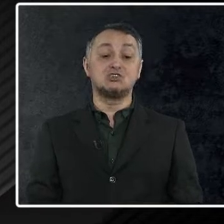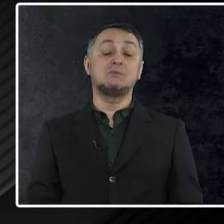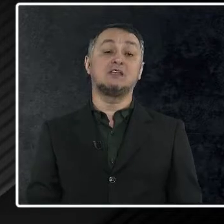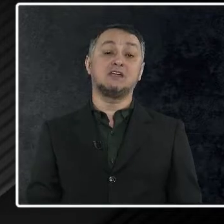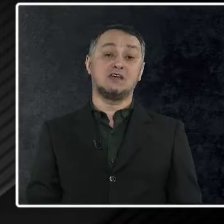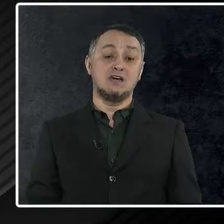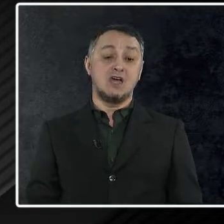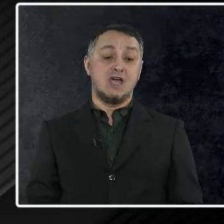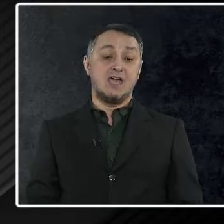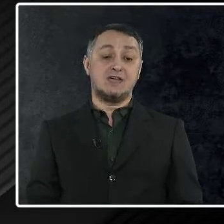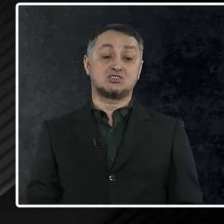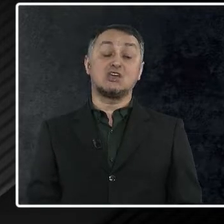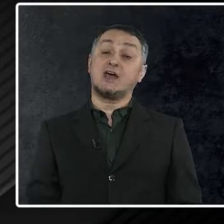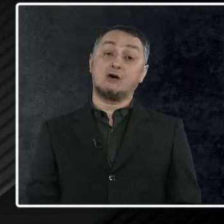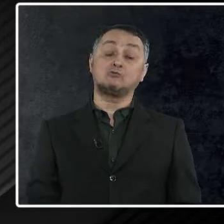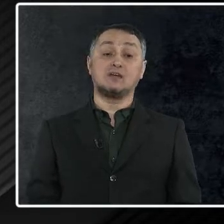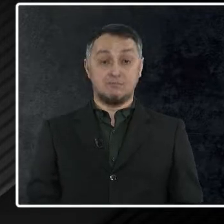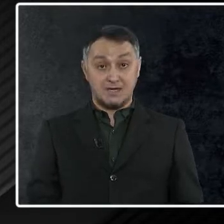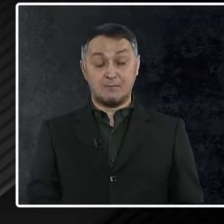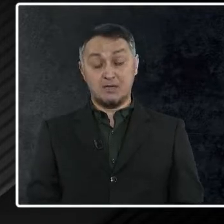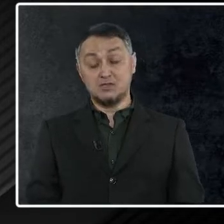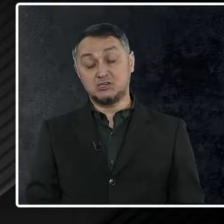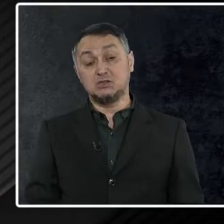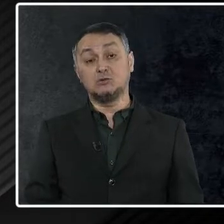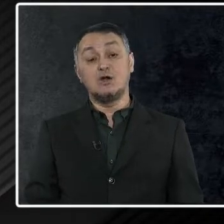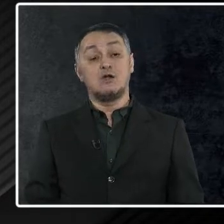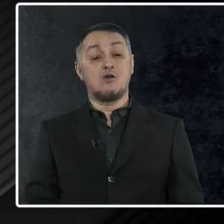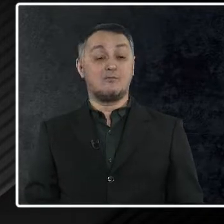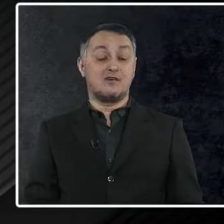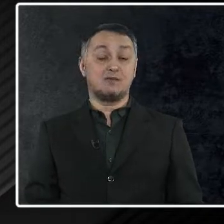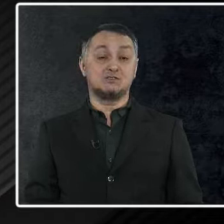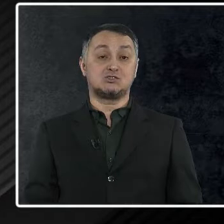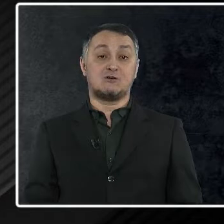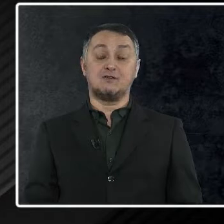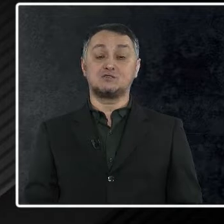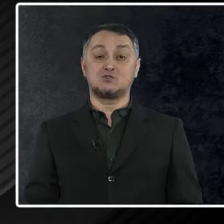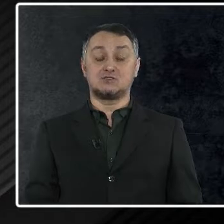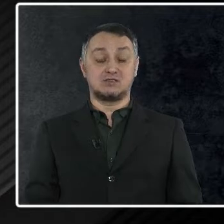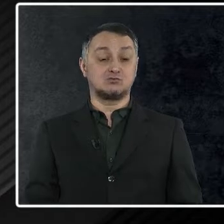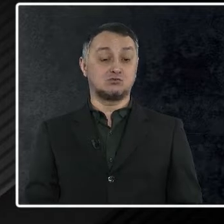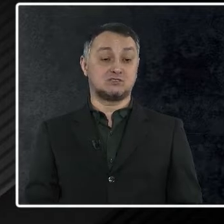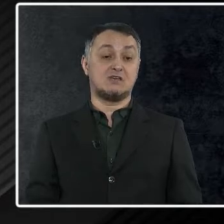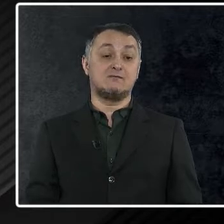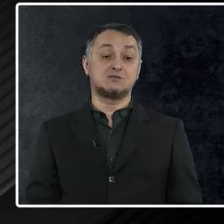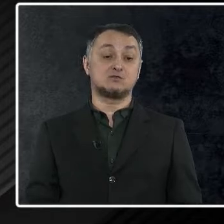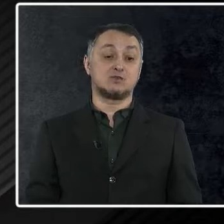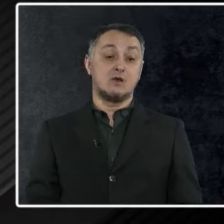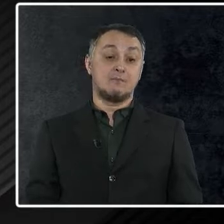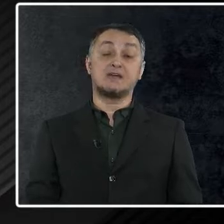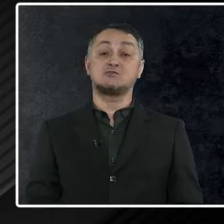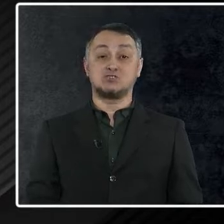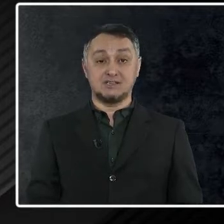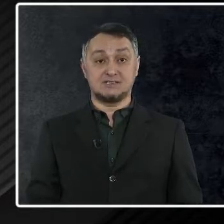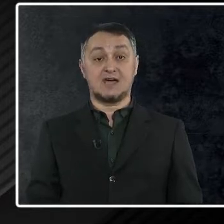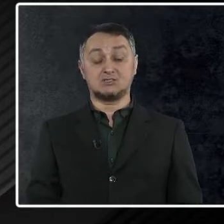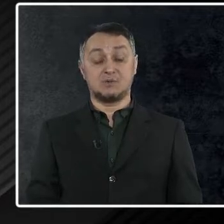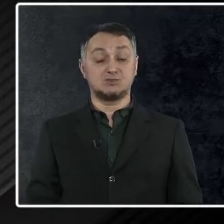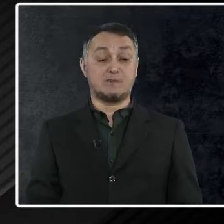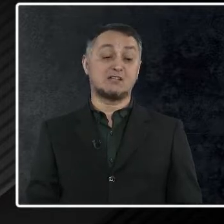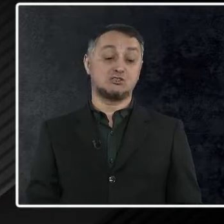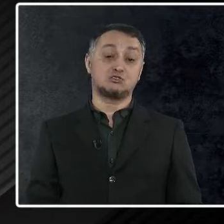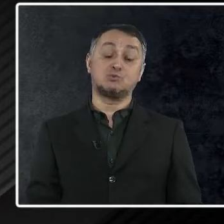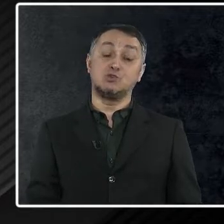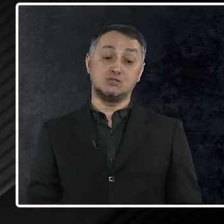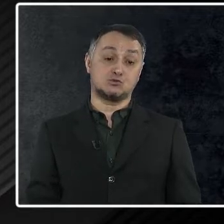internet de maneira geral, também é permitido e, obviamente, talvez hoje seja um dos serviços mais utilizados